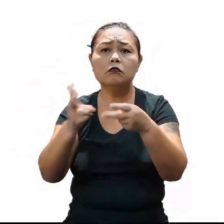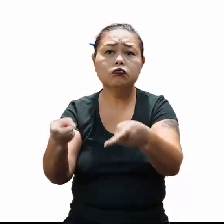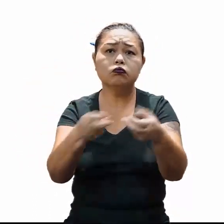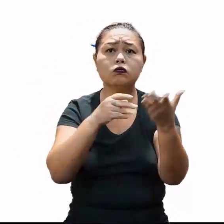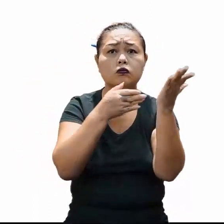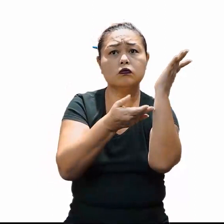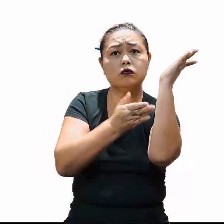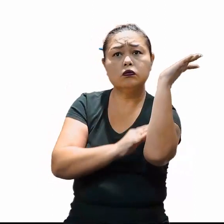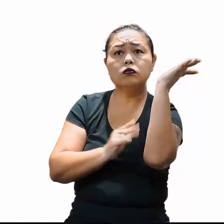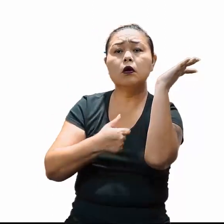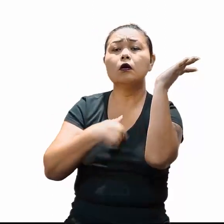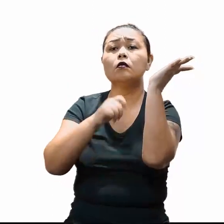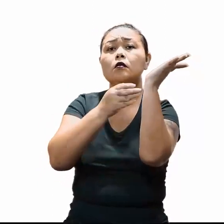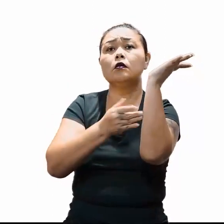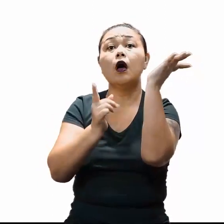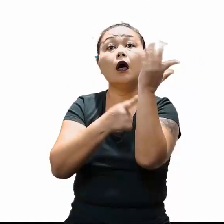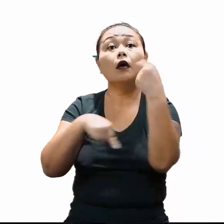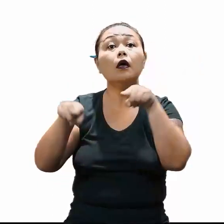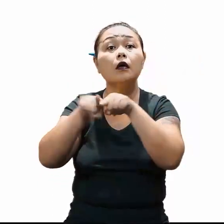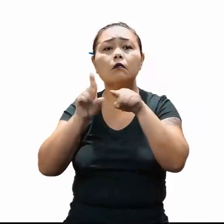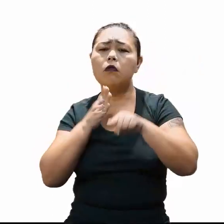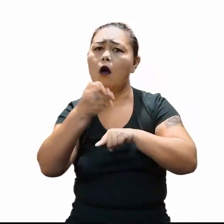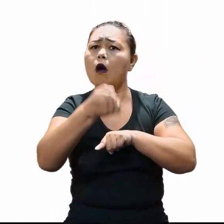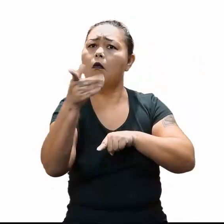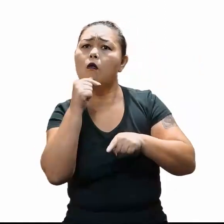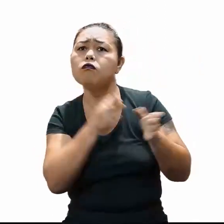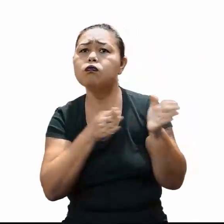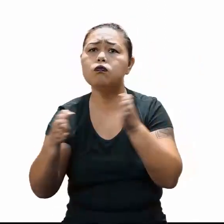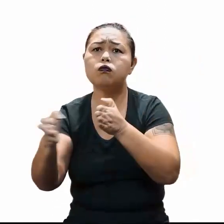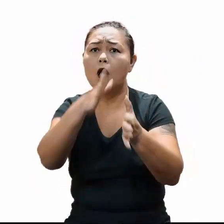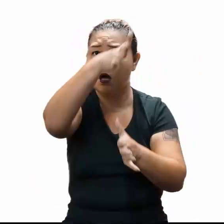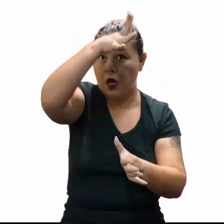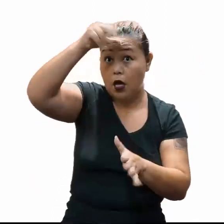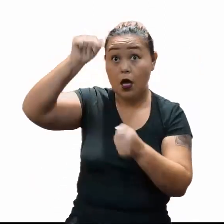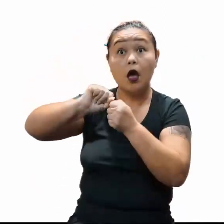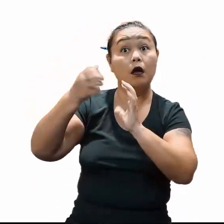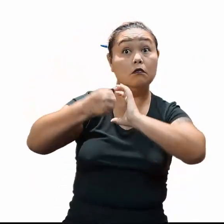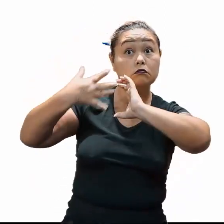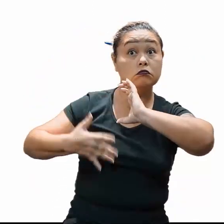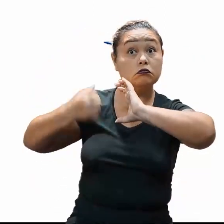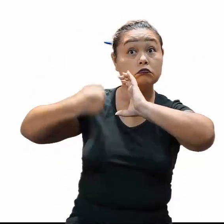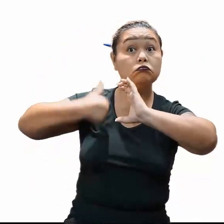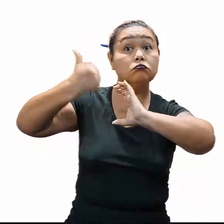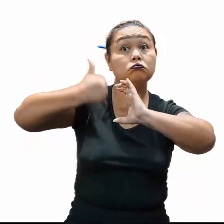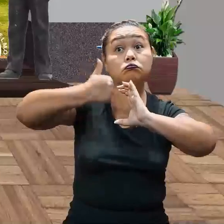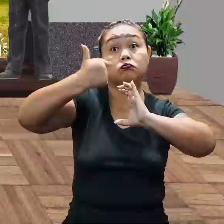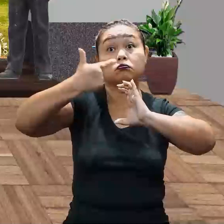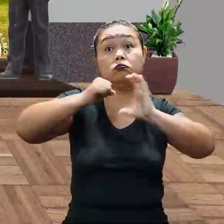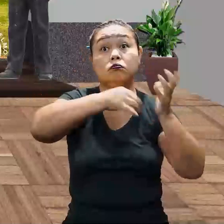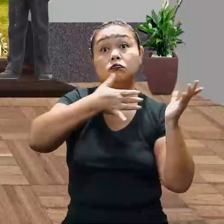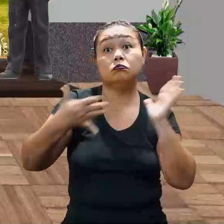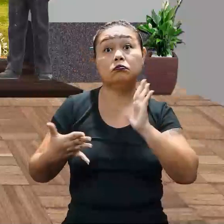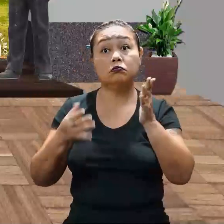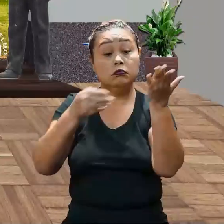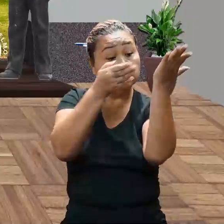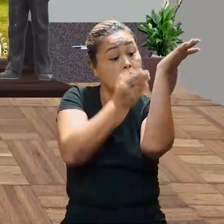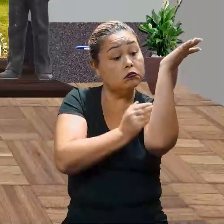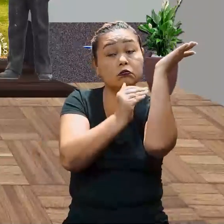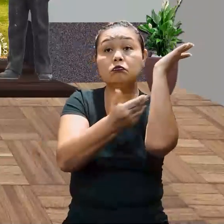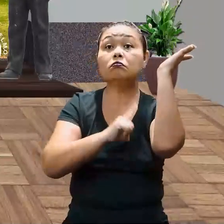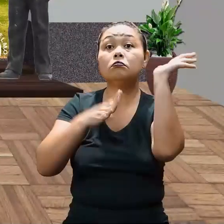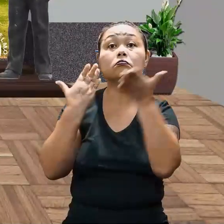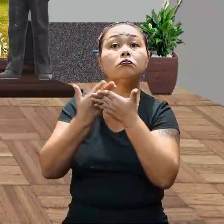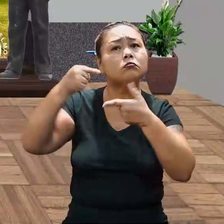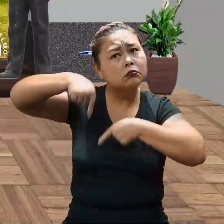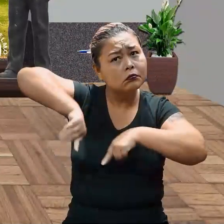e a penetração dos rios da Amazônia. Então, essas são as características do primeiro e segundo ciclo da borracha que nós